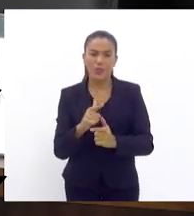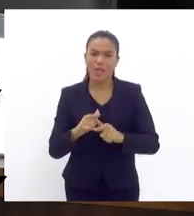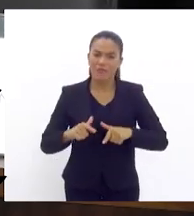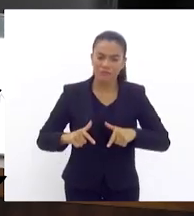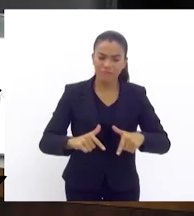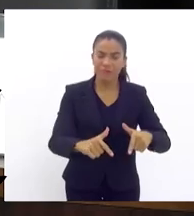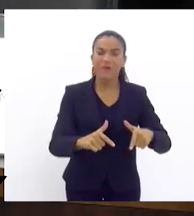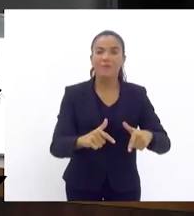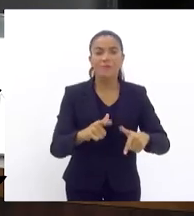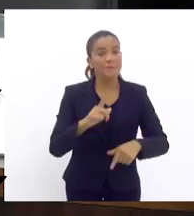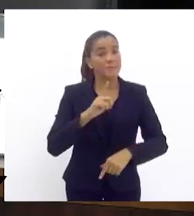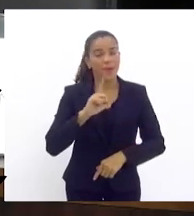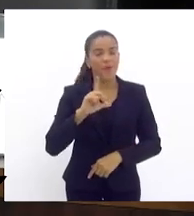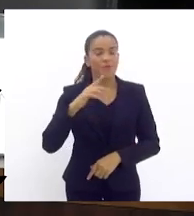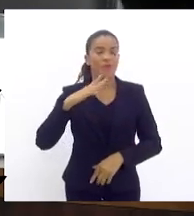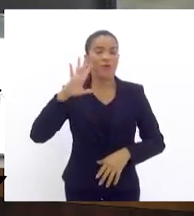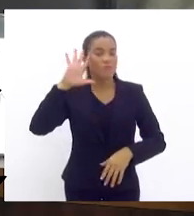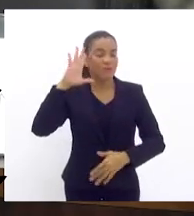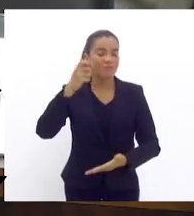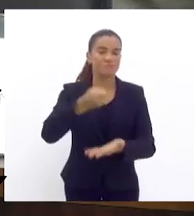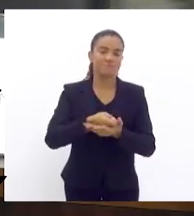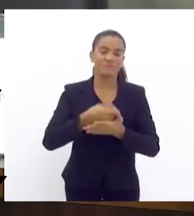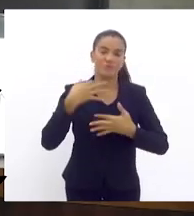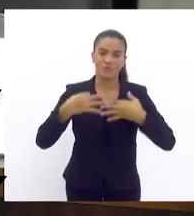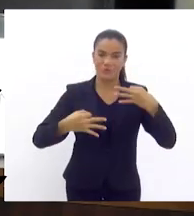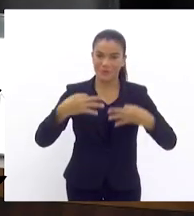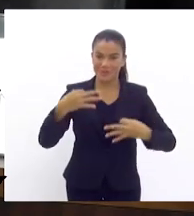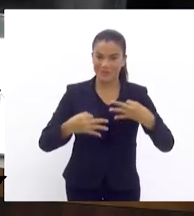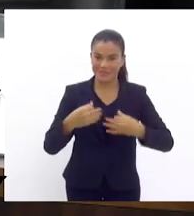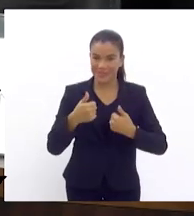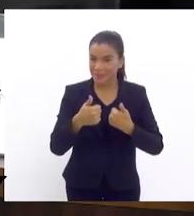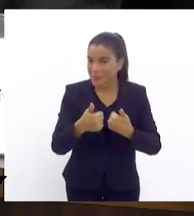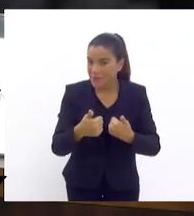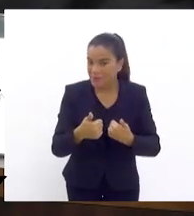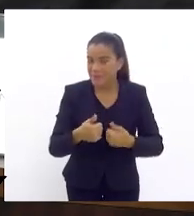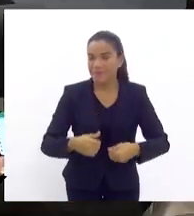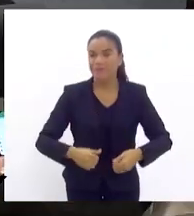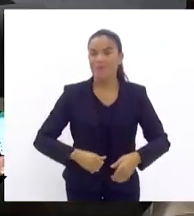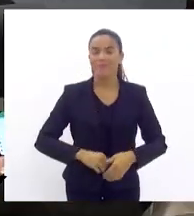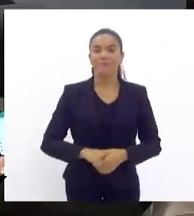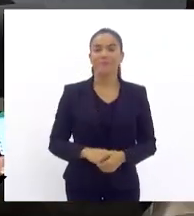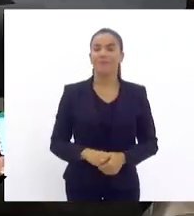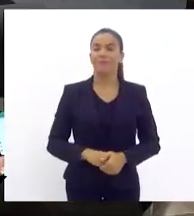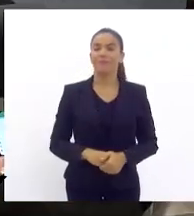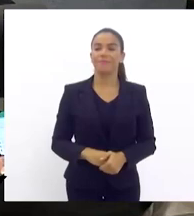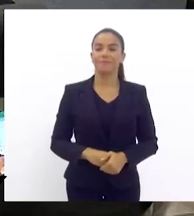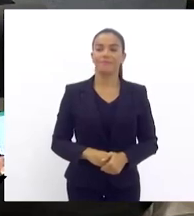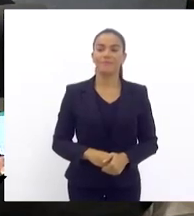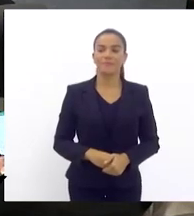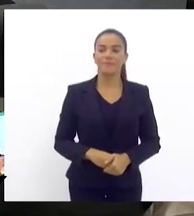foi uma decisão judicial para fazer a concessão. Tá bom? Obrigado, deputado Leão Vieira. Próximo.